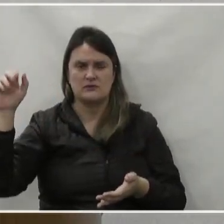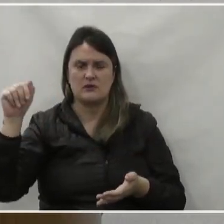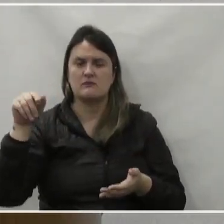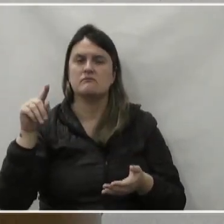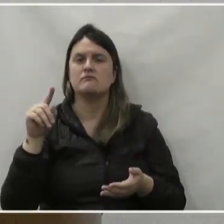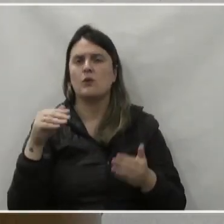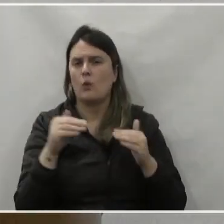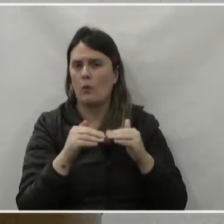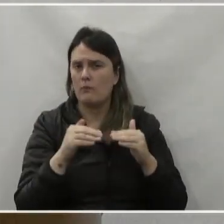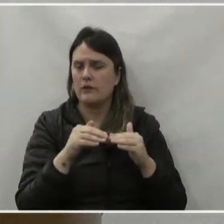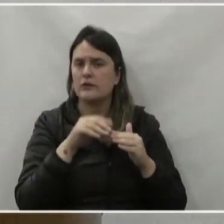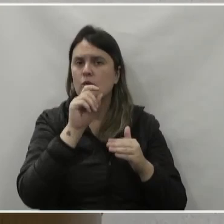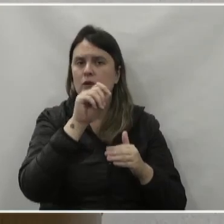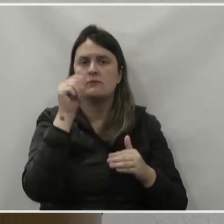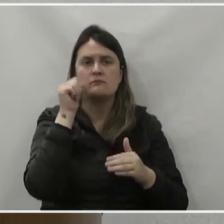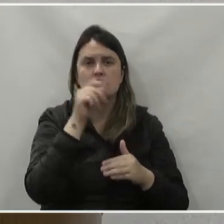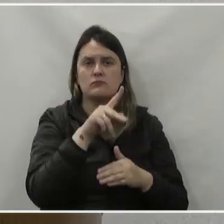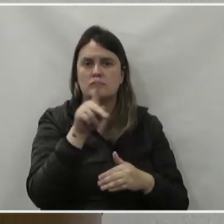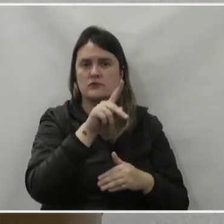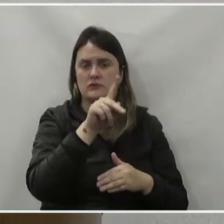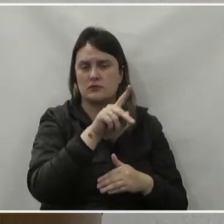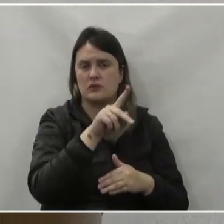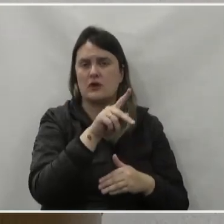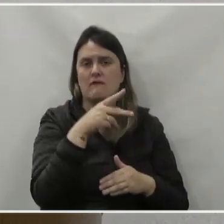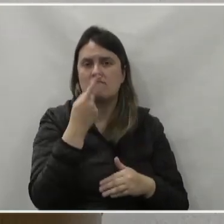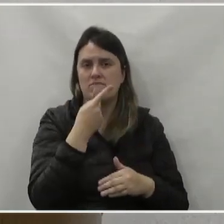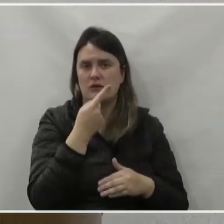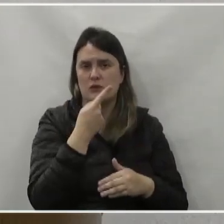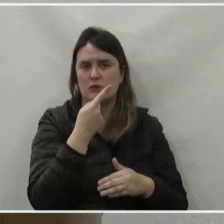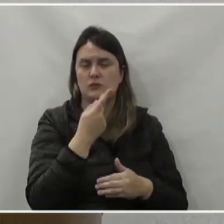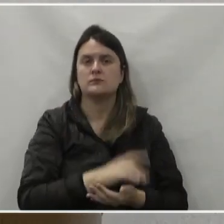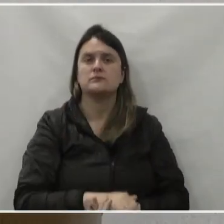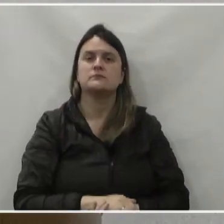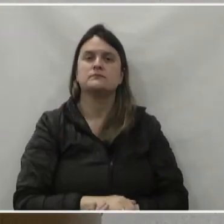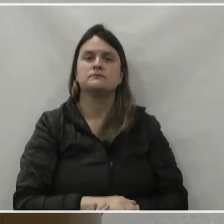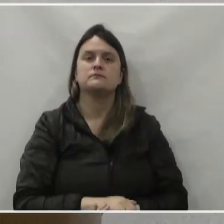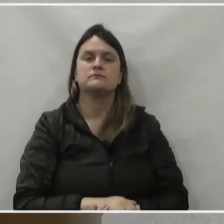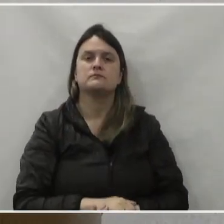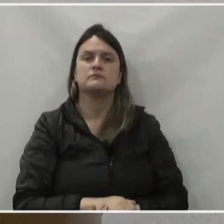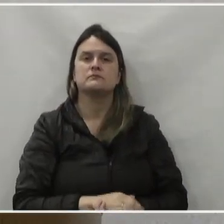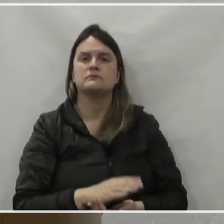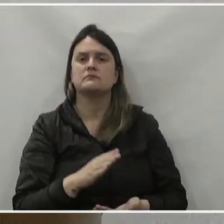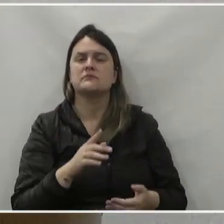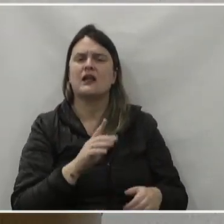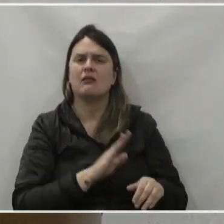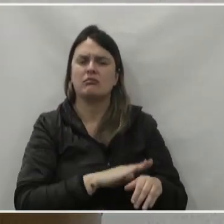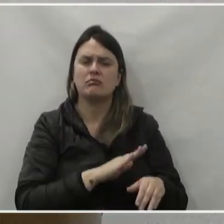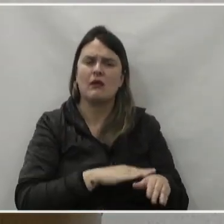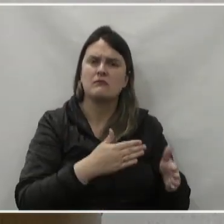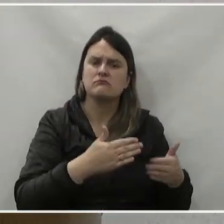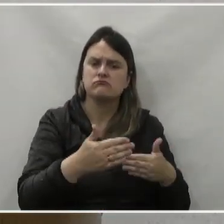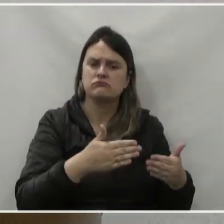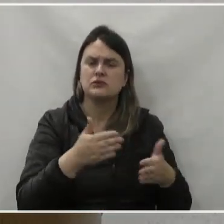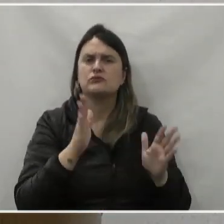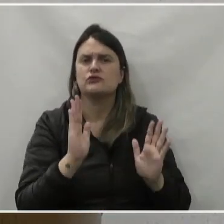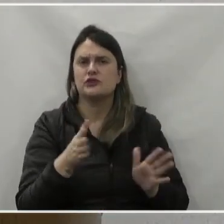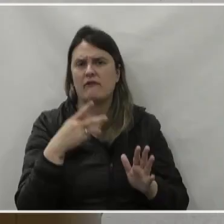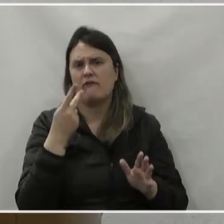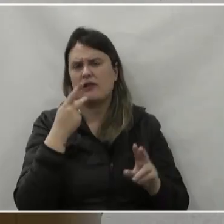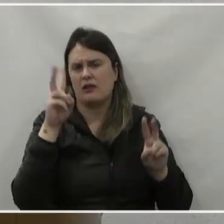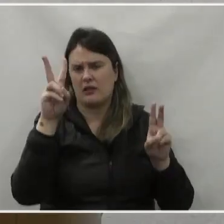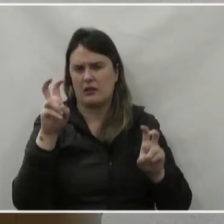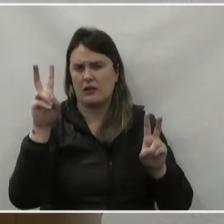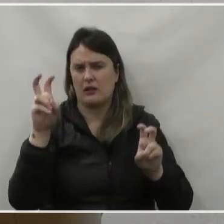muito com o que a professora Adria trouxe aqui e que em algum momento, outrora, eu já